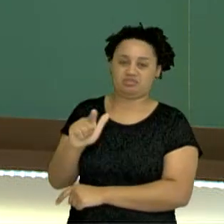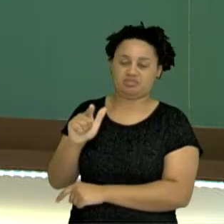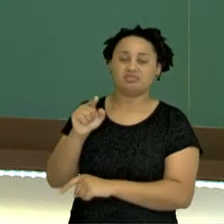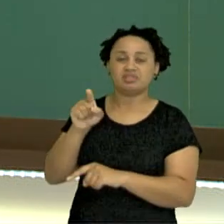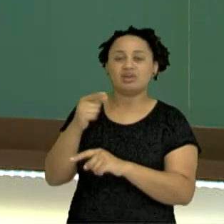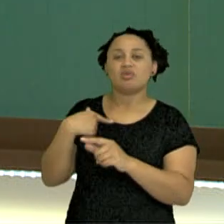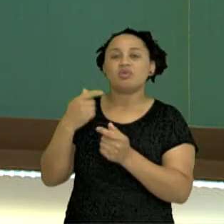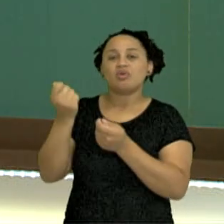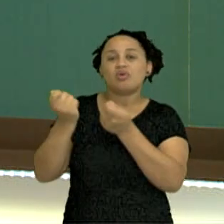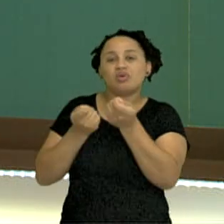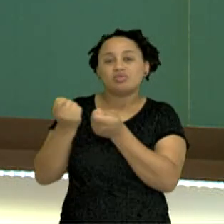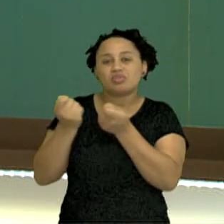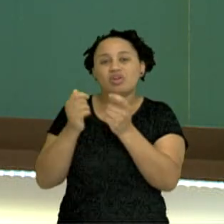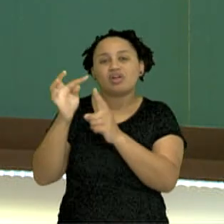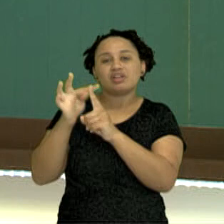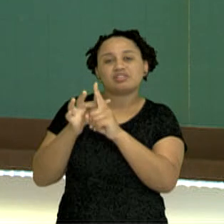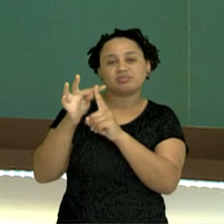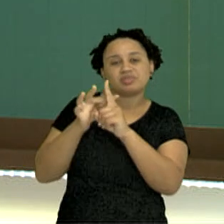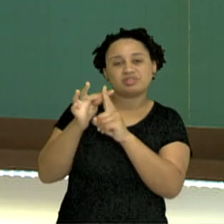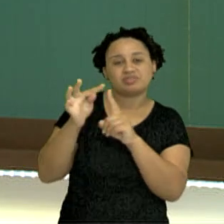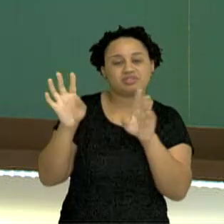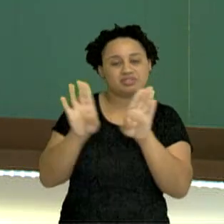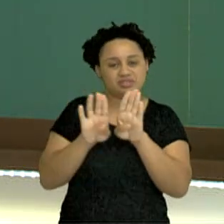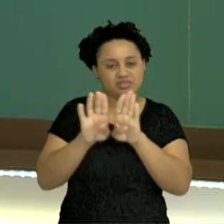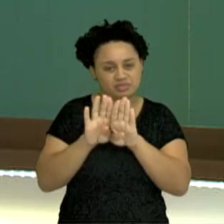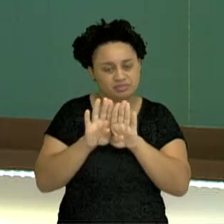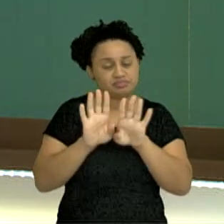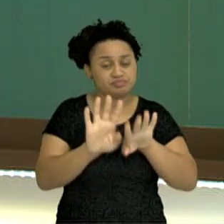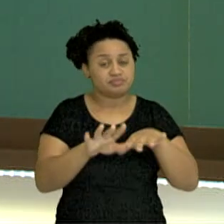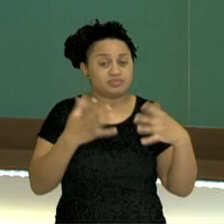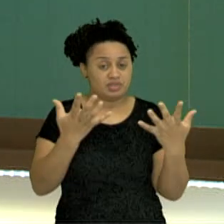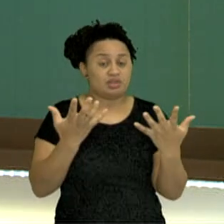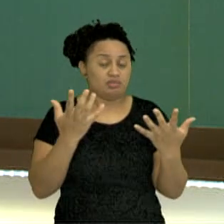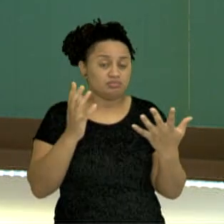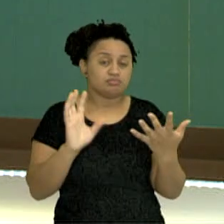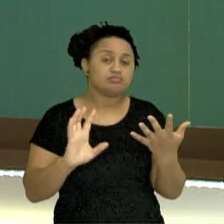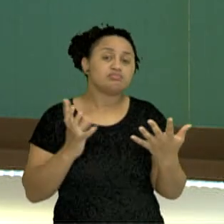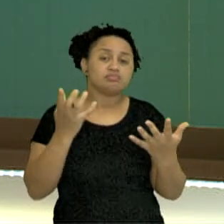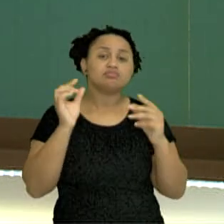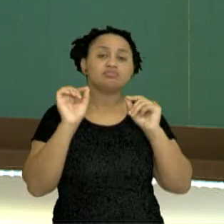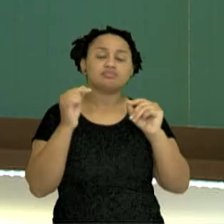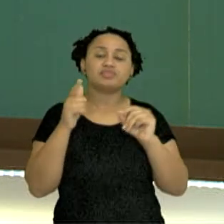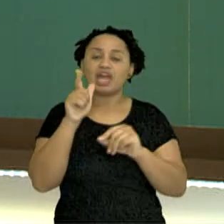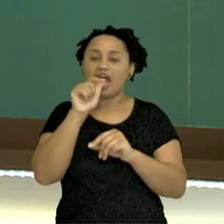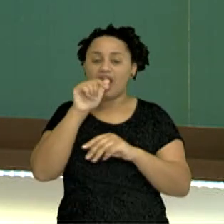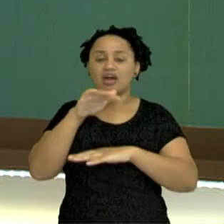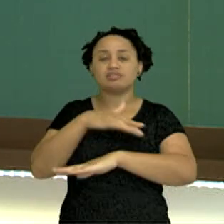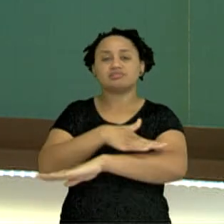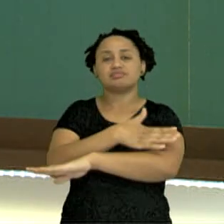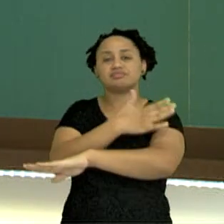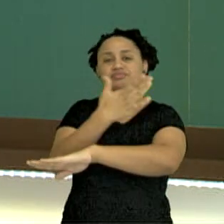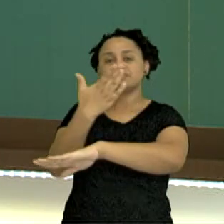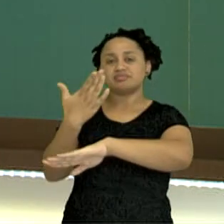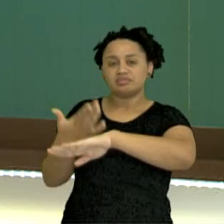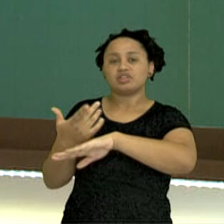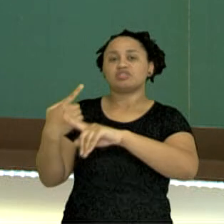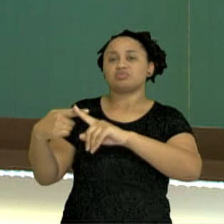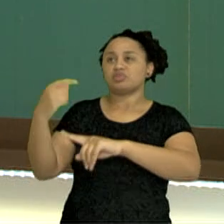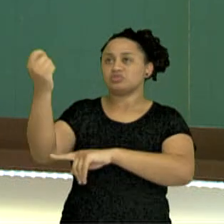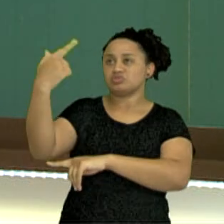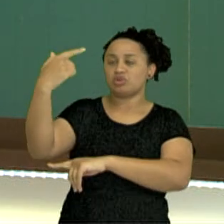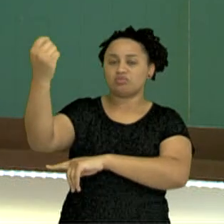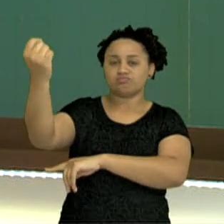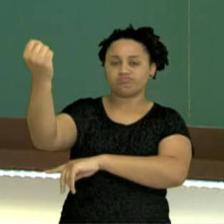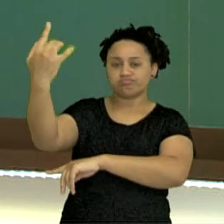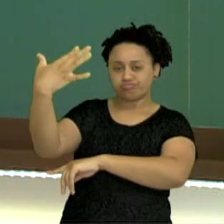como um regulador térmico. Nesse momento, o que vai acontecer? A água, ao longo de todo o dia, acaba recebendo luz